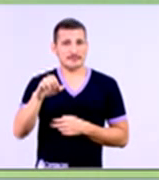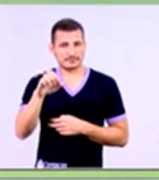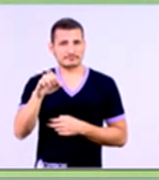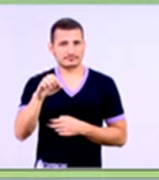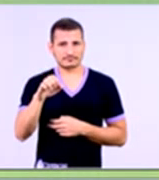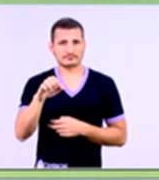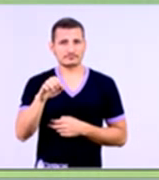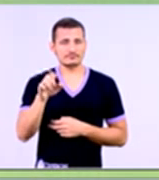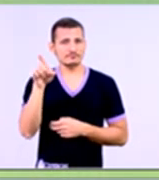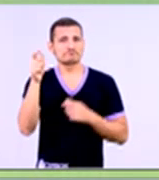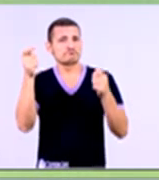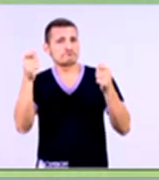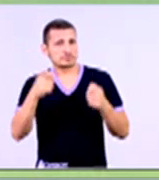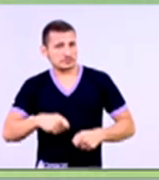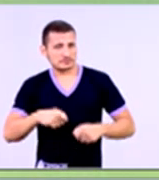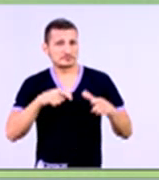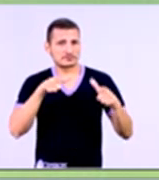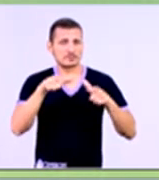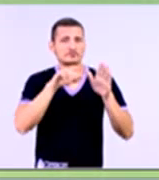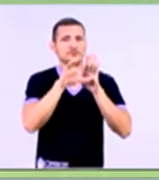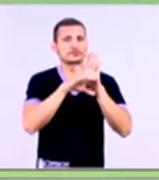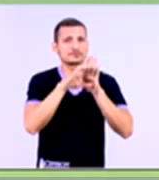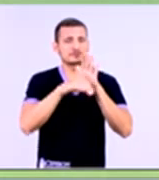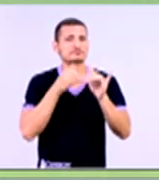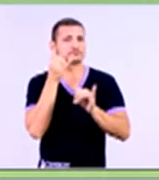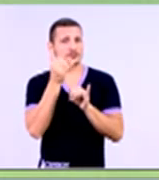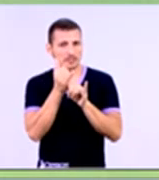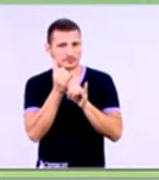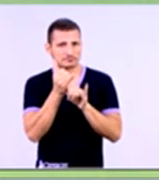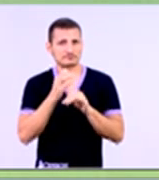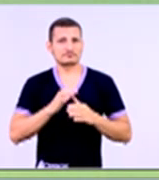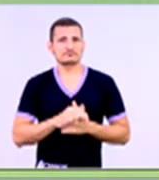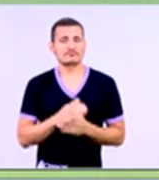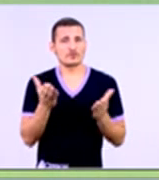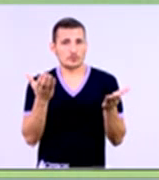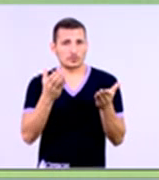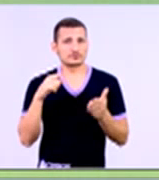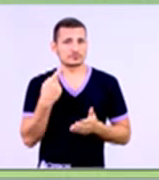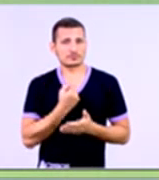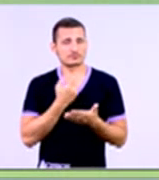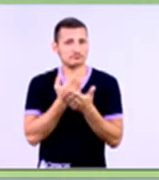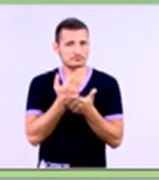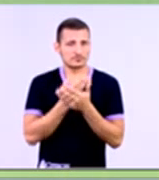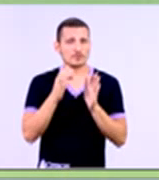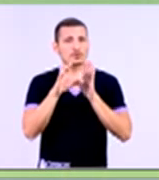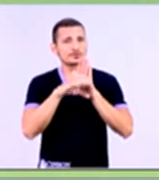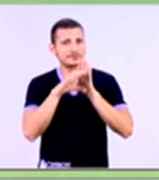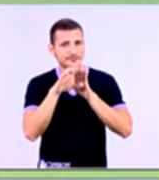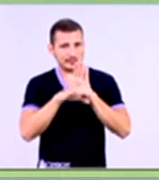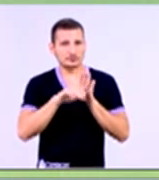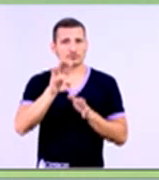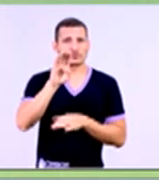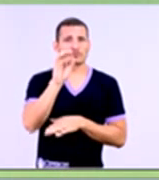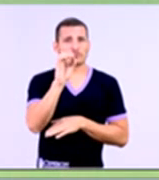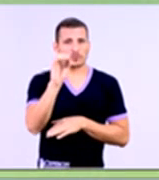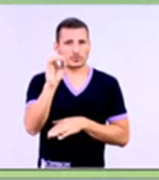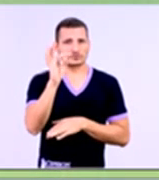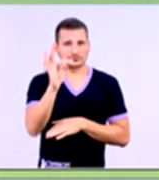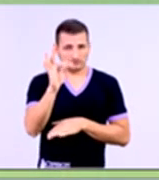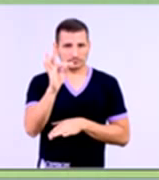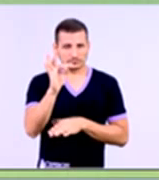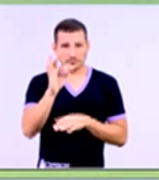nos permite trabalhar com os conceitos de internet. Hoje nós vamos ver então o conceito do Bootstrap, o que ele é, como